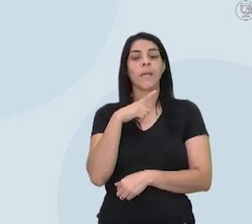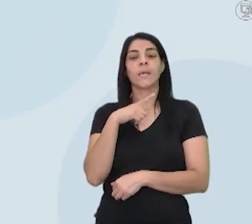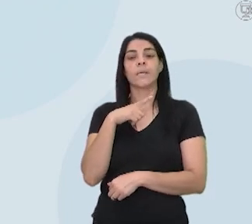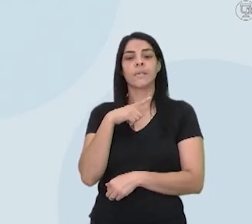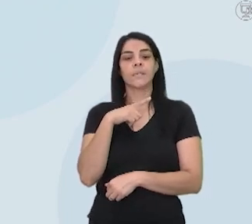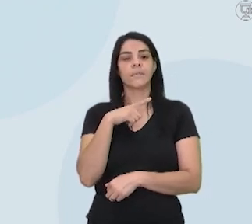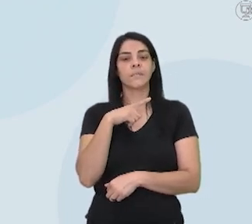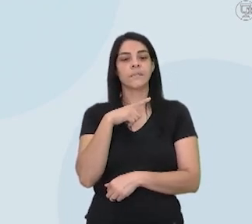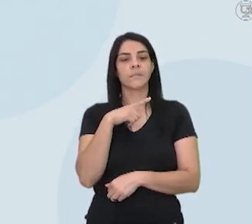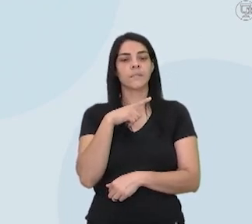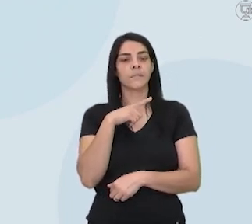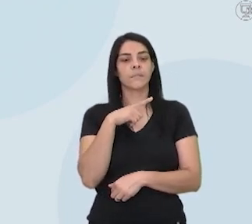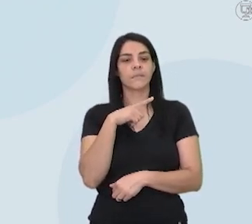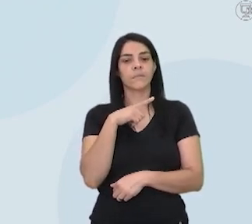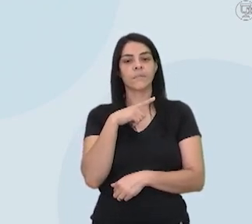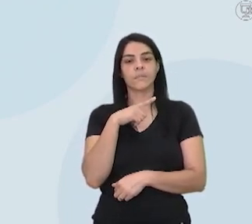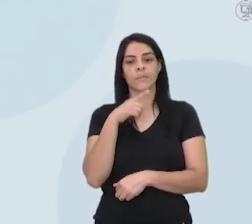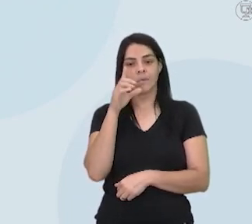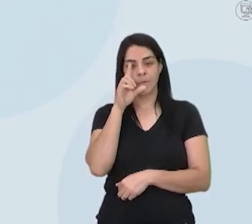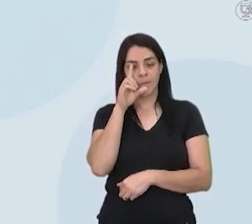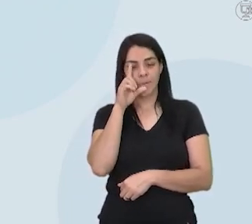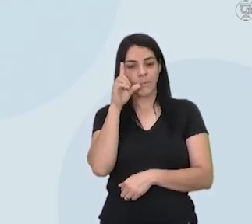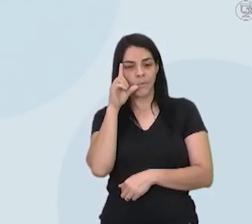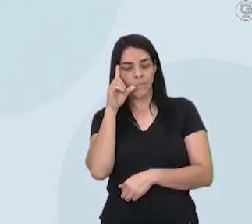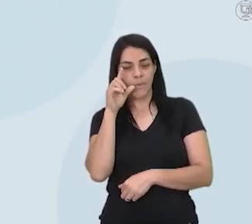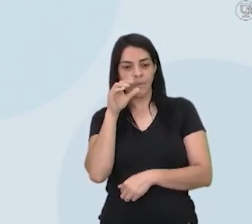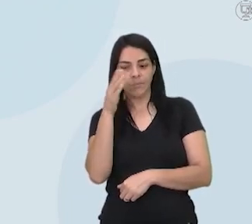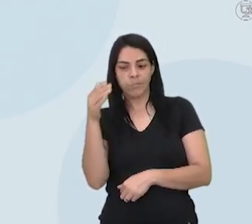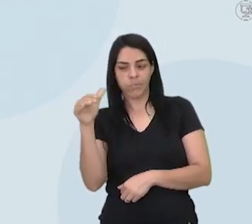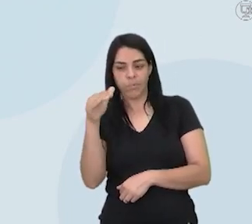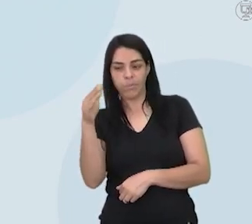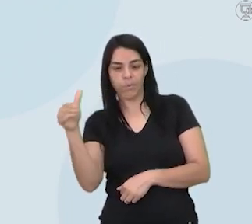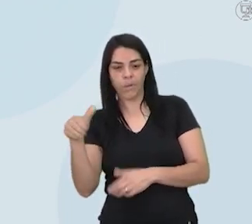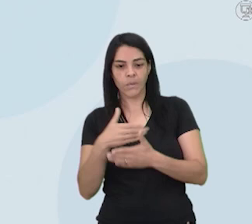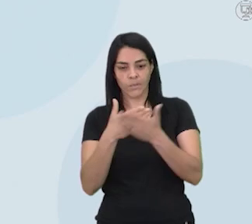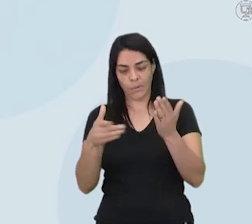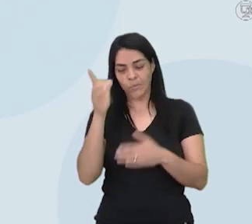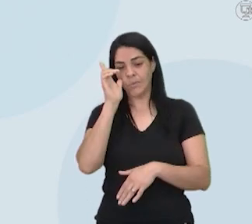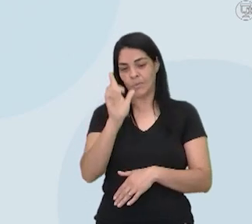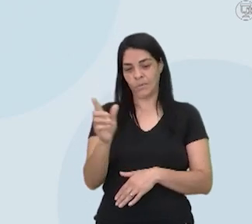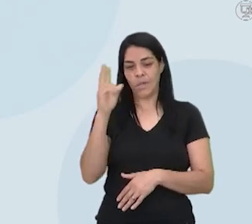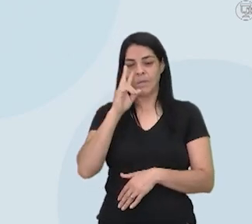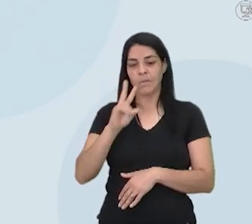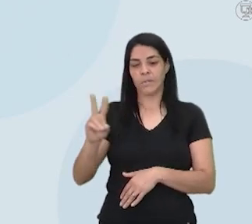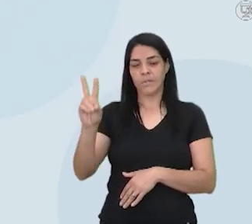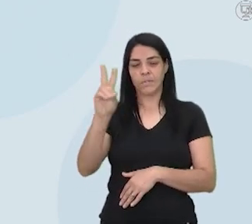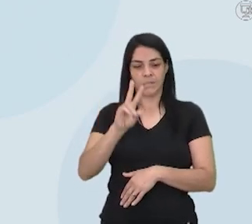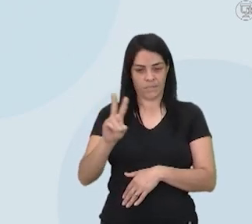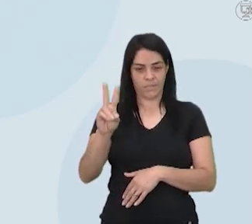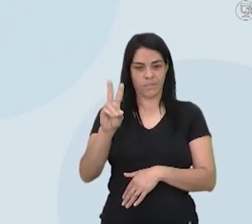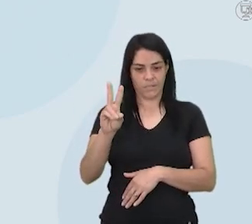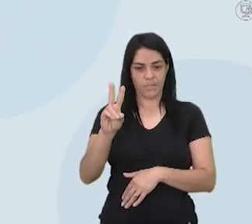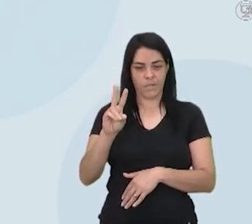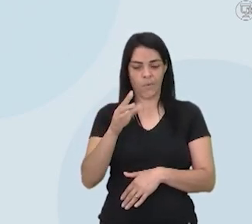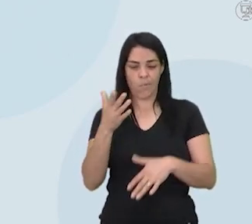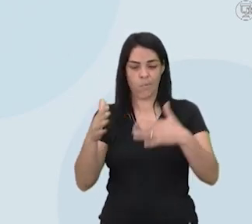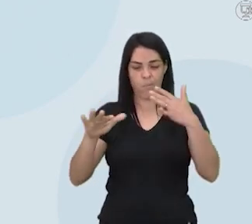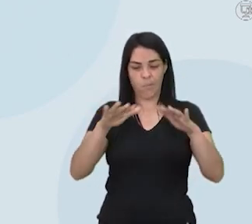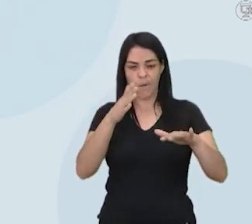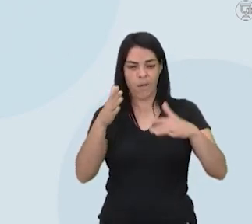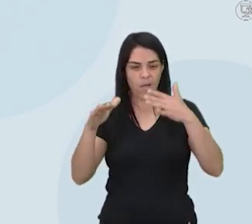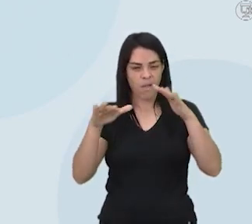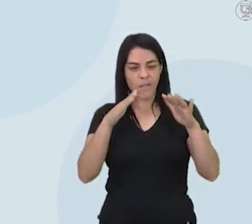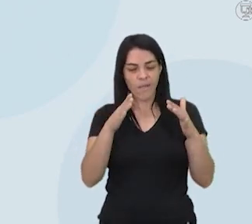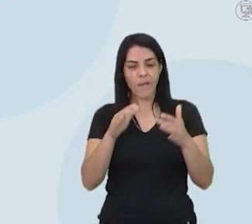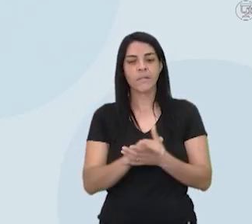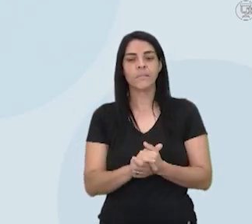um pedaço de um comprimento de onda que a gente consegue enxergar, na verdade. Então, a gente tem comprimentos de ondas variados,